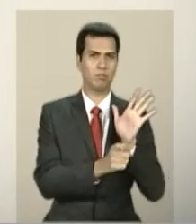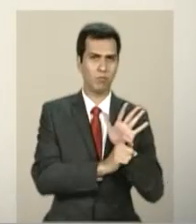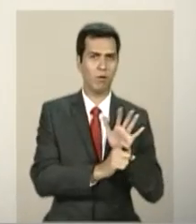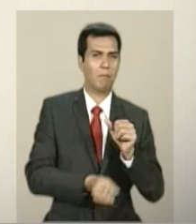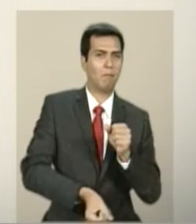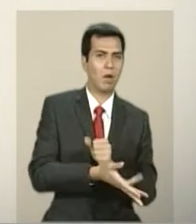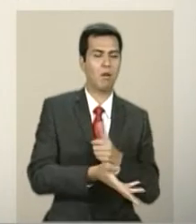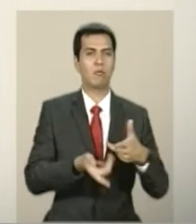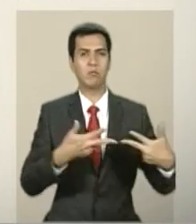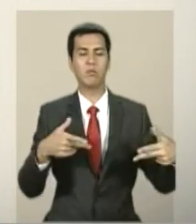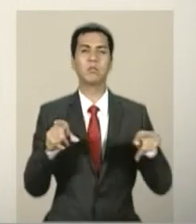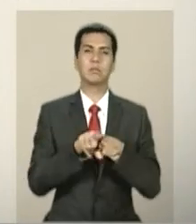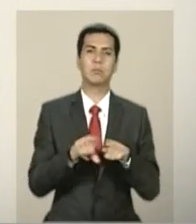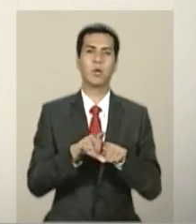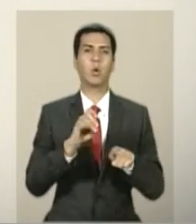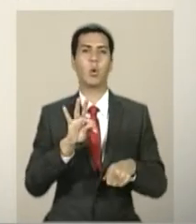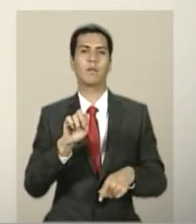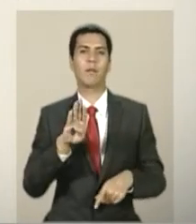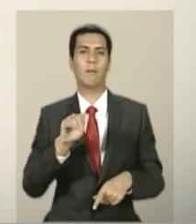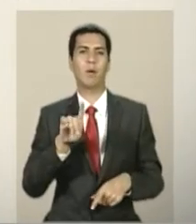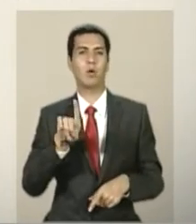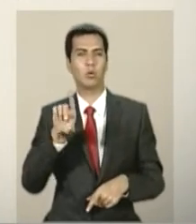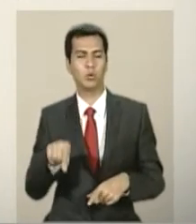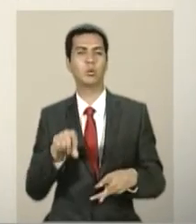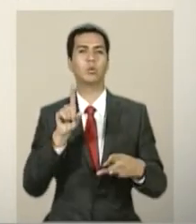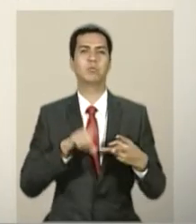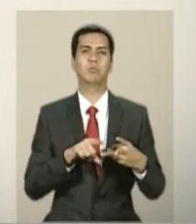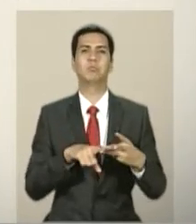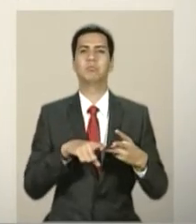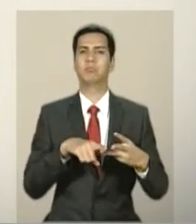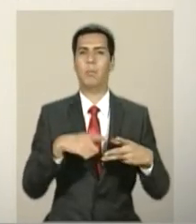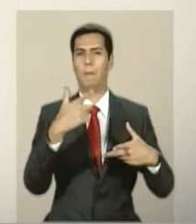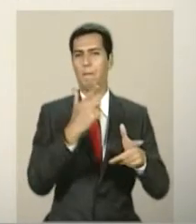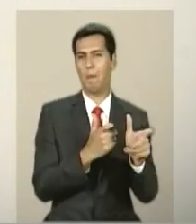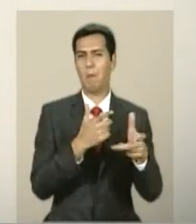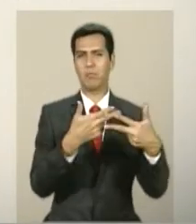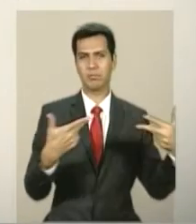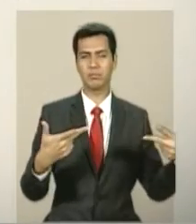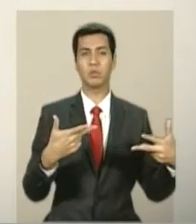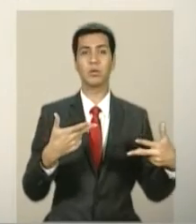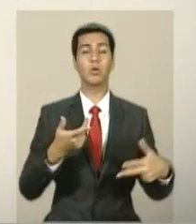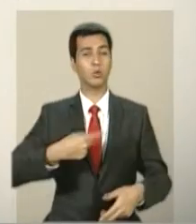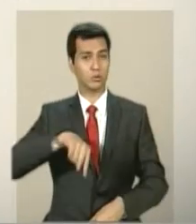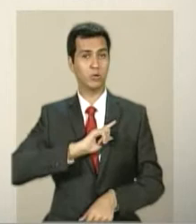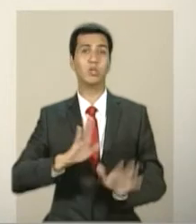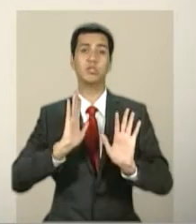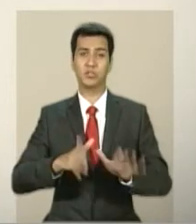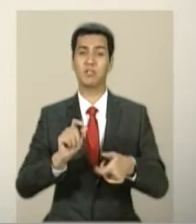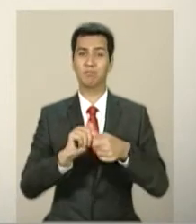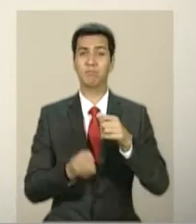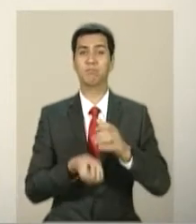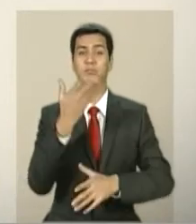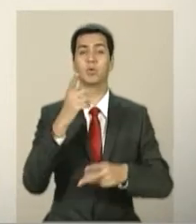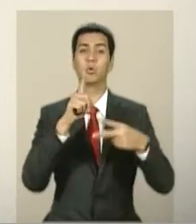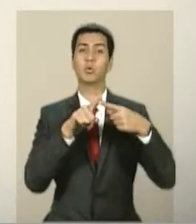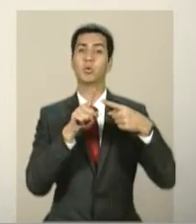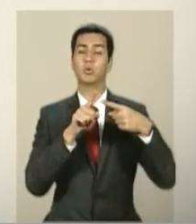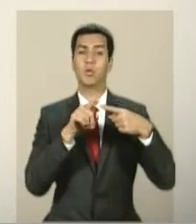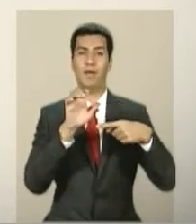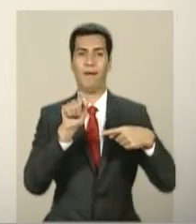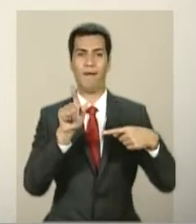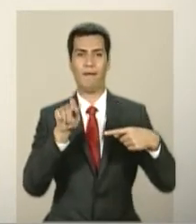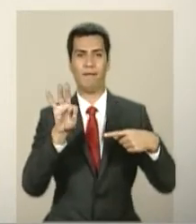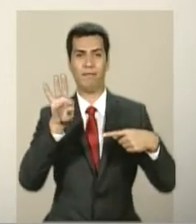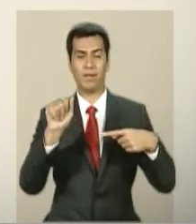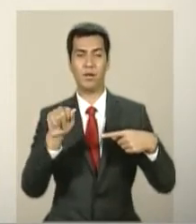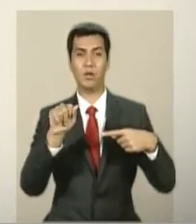quadrilhas nós já realizamos duas operações Ágata a primeira operação Ágata Por Exemplo foi realizada